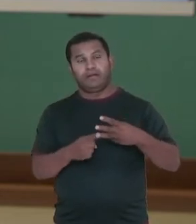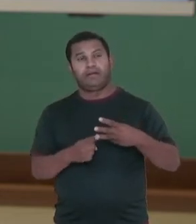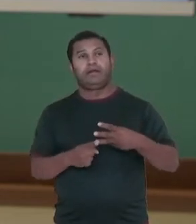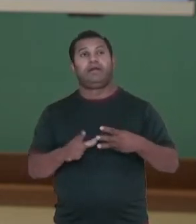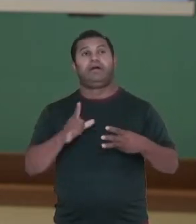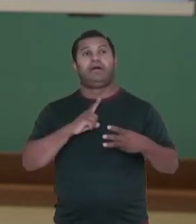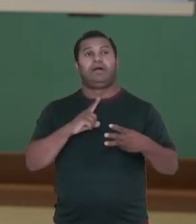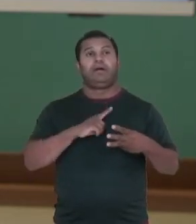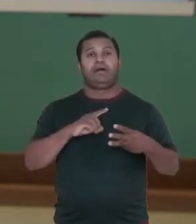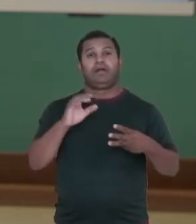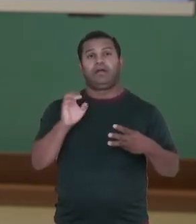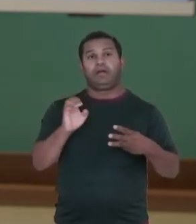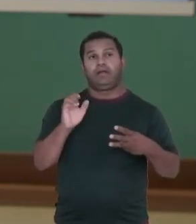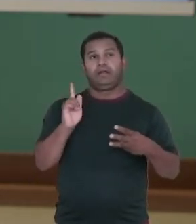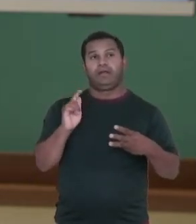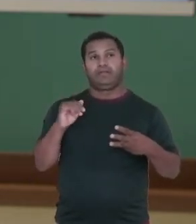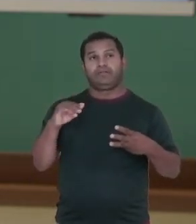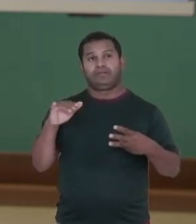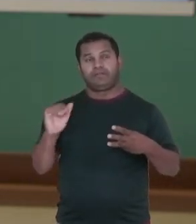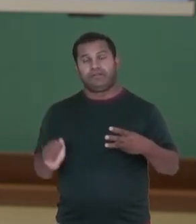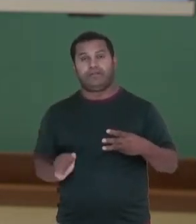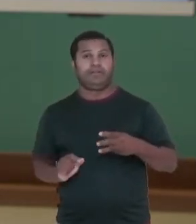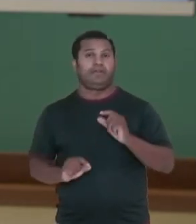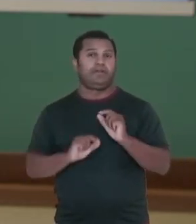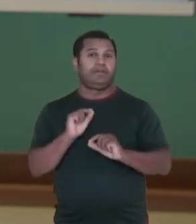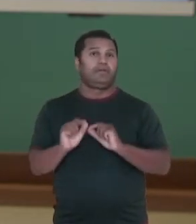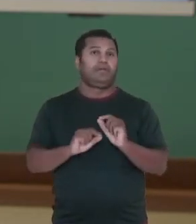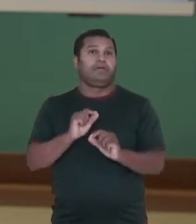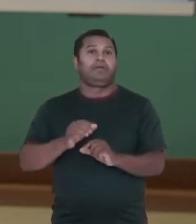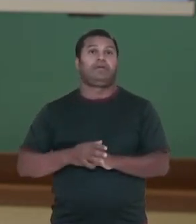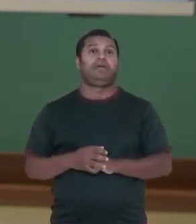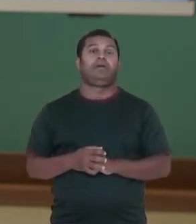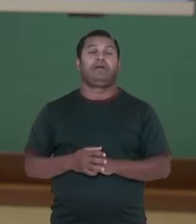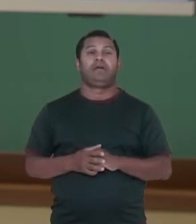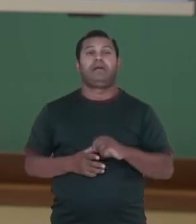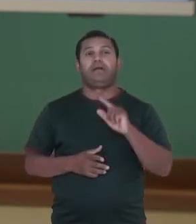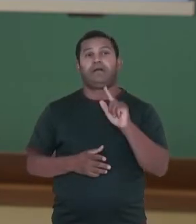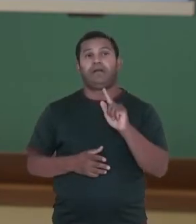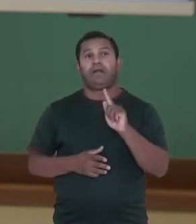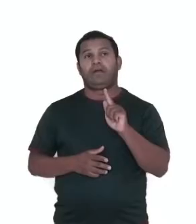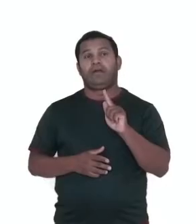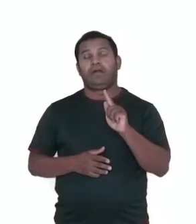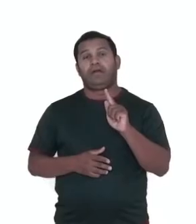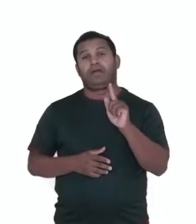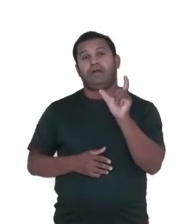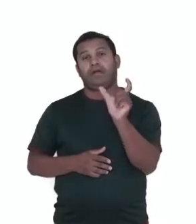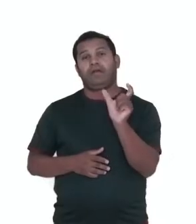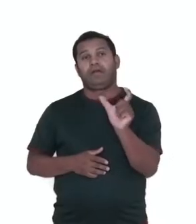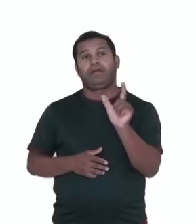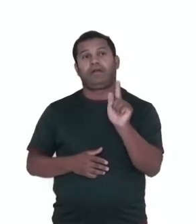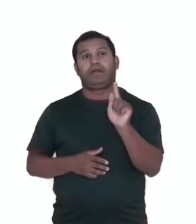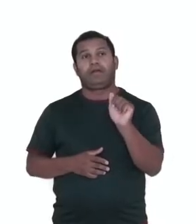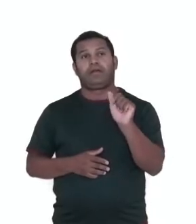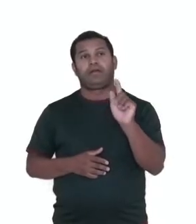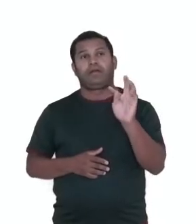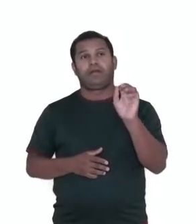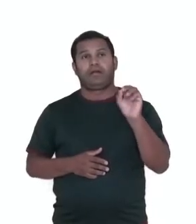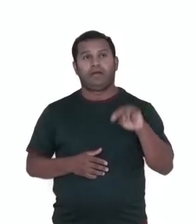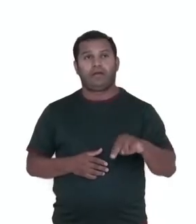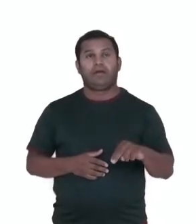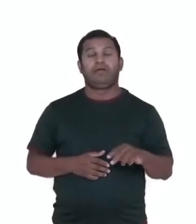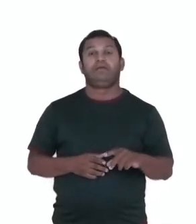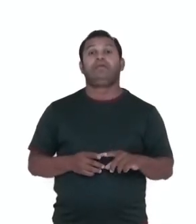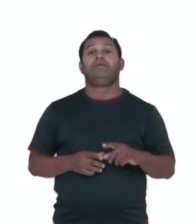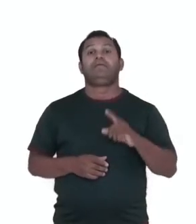bem rígidos nesse sentido. Então, o que é a eugenia? Foi um termo que foi criado por Francis Galton e é a teoria